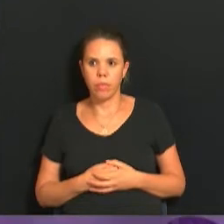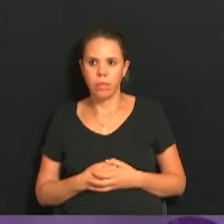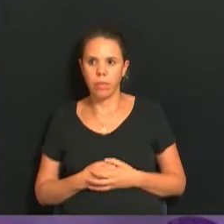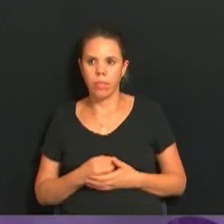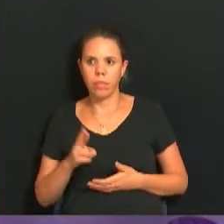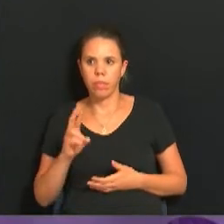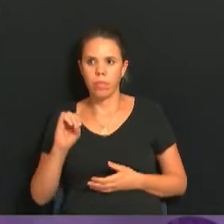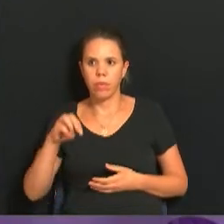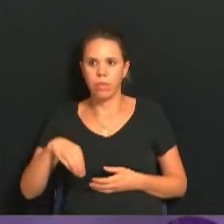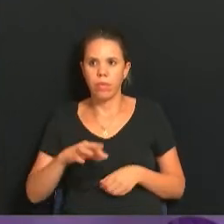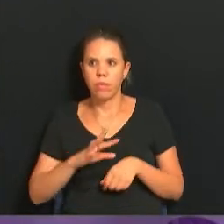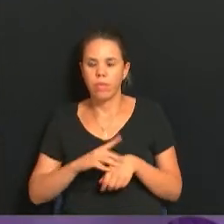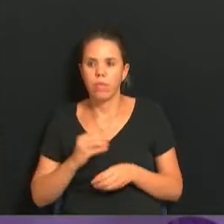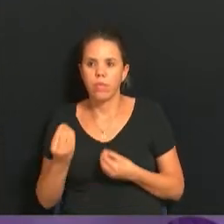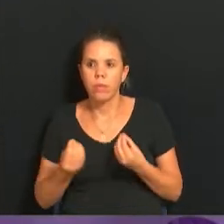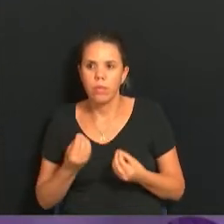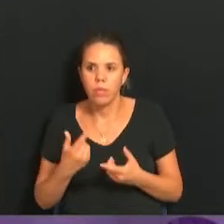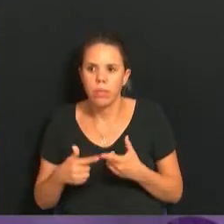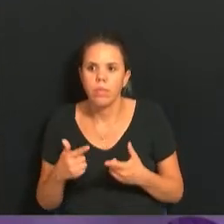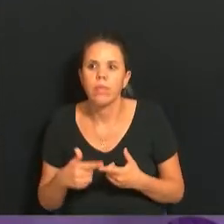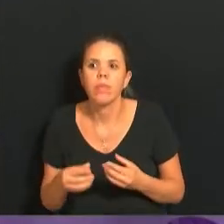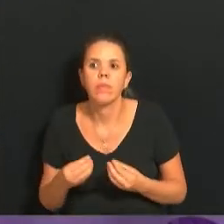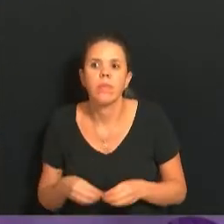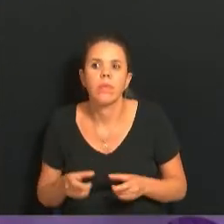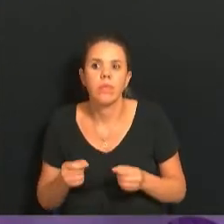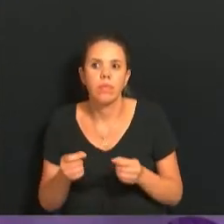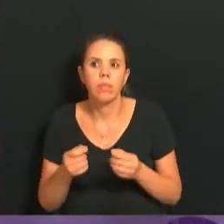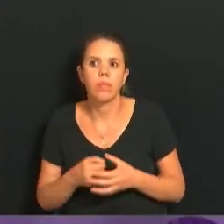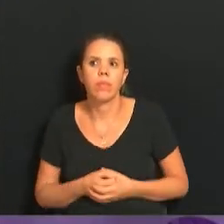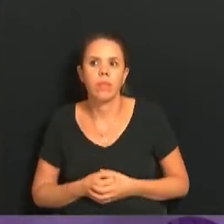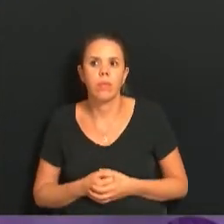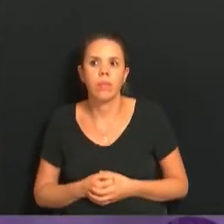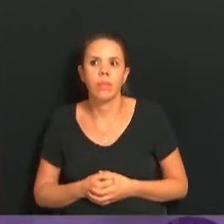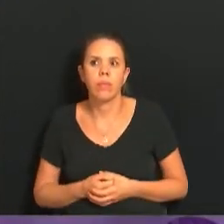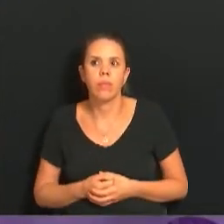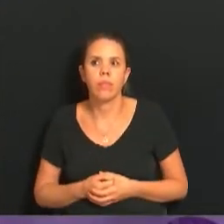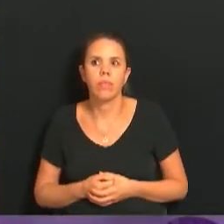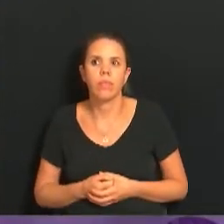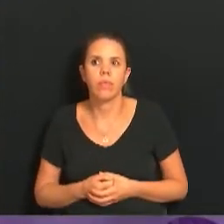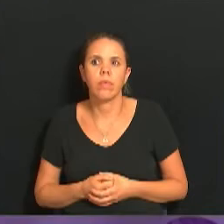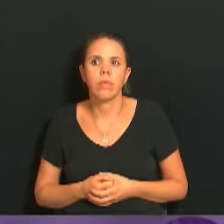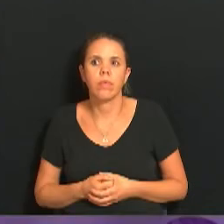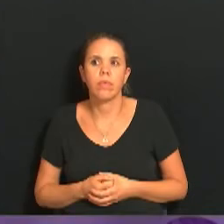ficam doentes, são aí afetados pelo câncer, por exemplo, que a gente está falando aqui?